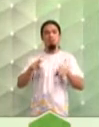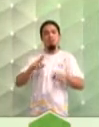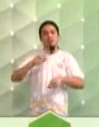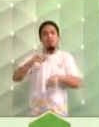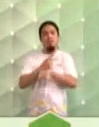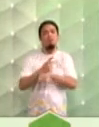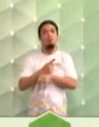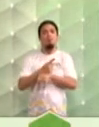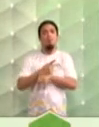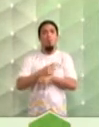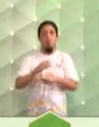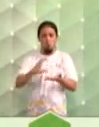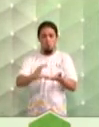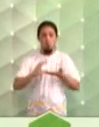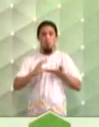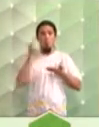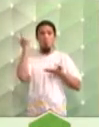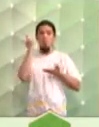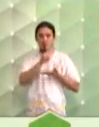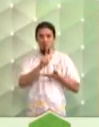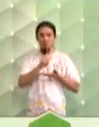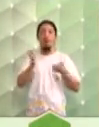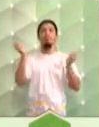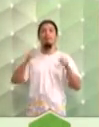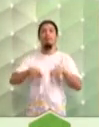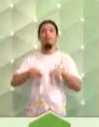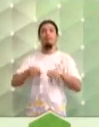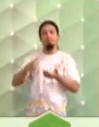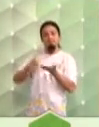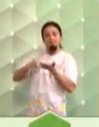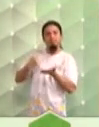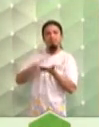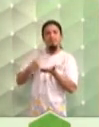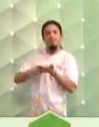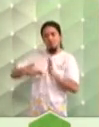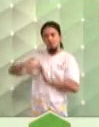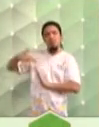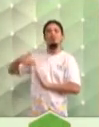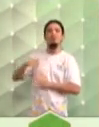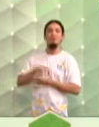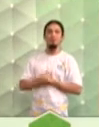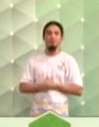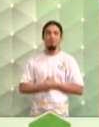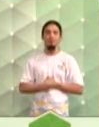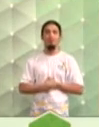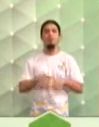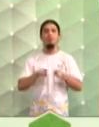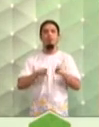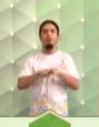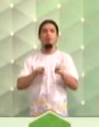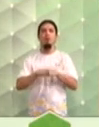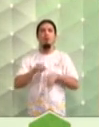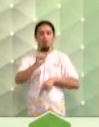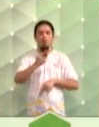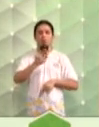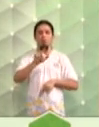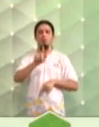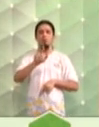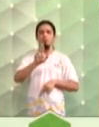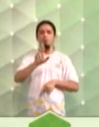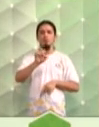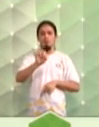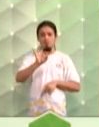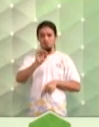total da perna. É impressionante como o dinheiro, a gente sempre diz assim, o dinheiro, isso eu vi o Augusto Cury, uma vez fazendo um comentário em um dos livros dele. Augusto Cury é